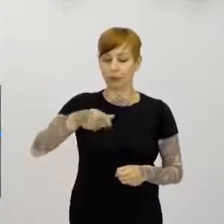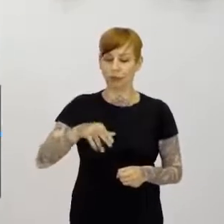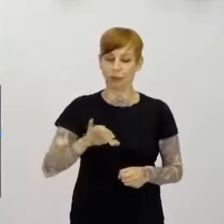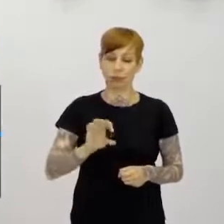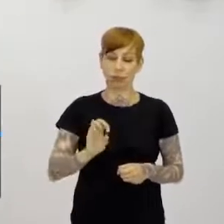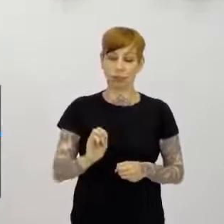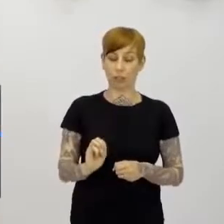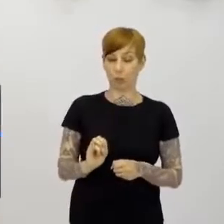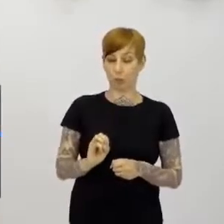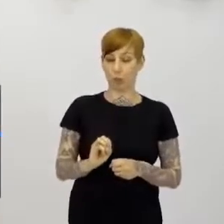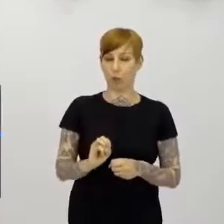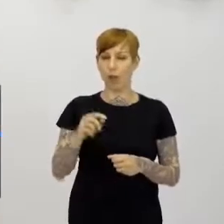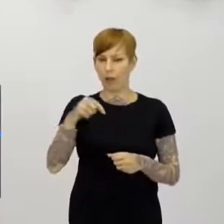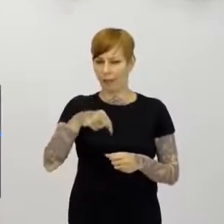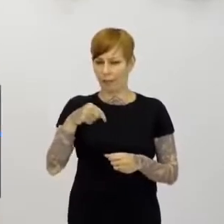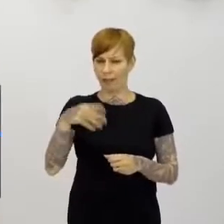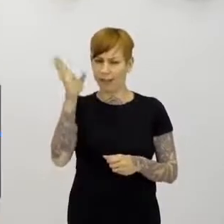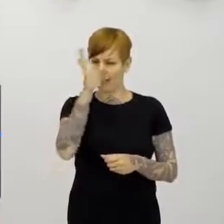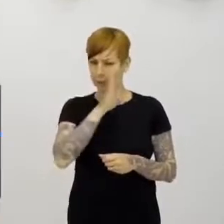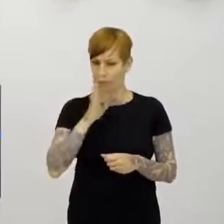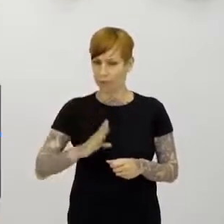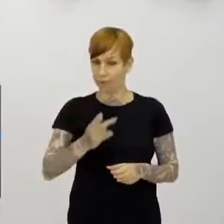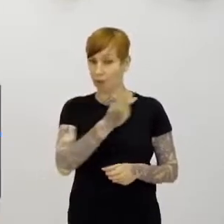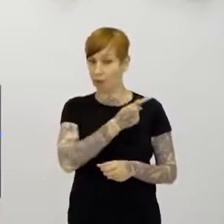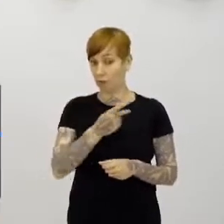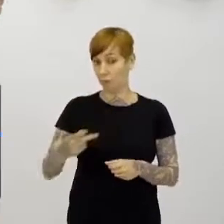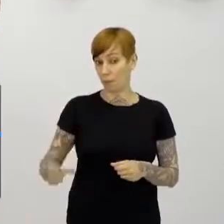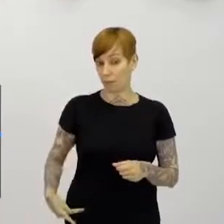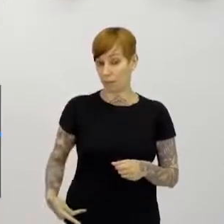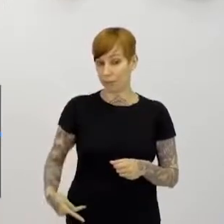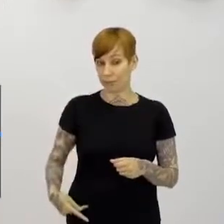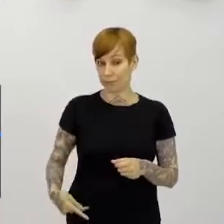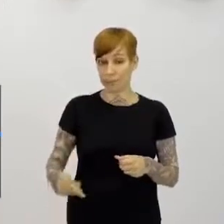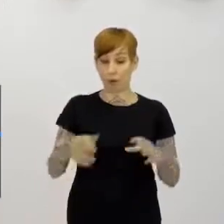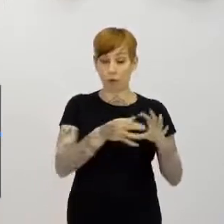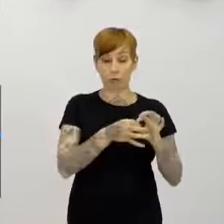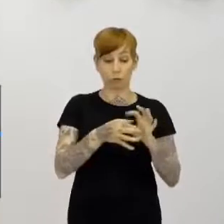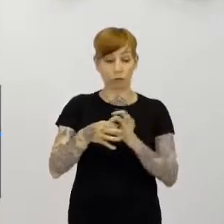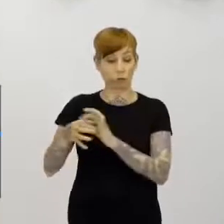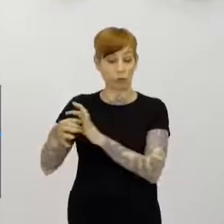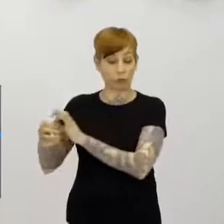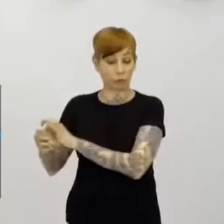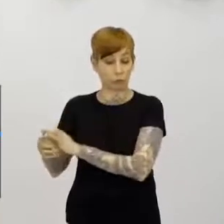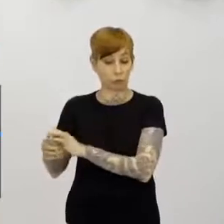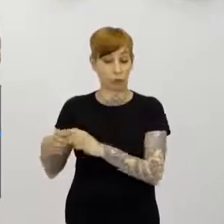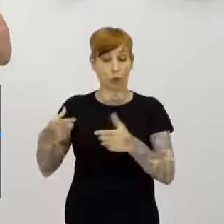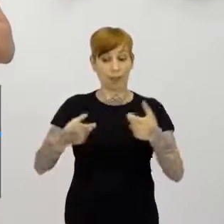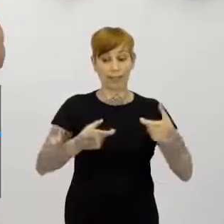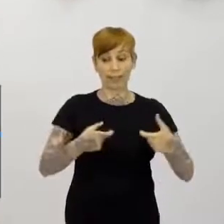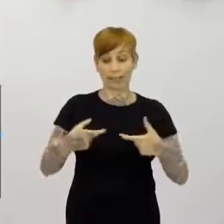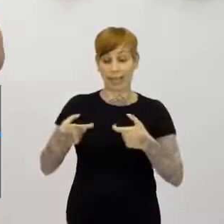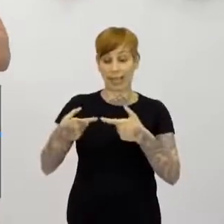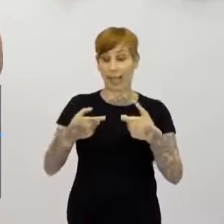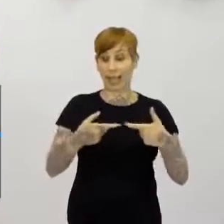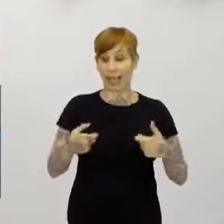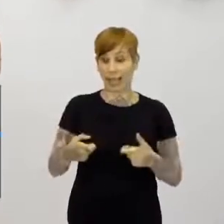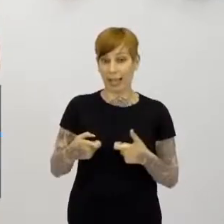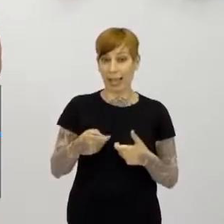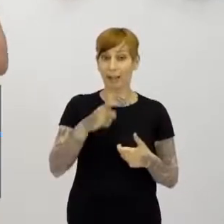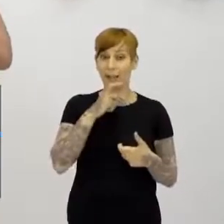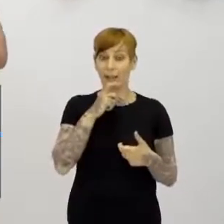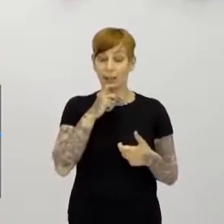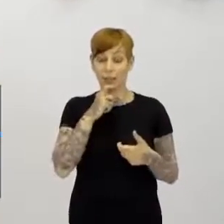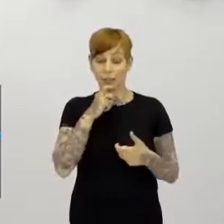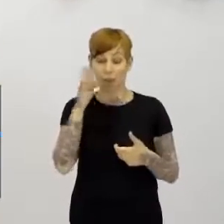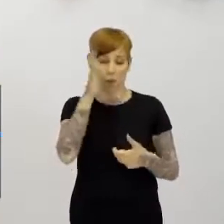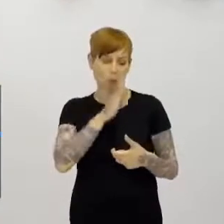O presidente Jânio Quadros, aqui no Brasil, dentro desse contexto de Guerra Fria, ele diz assim, ó, o Brasil vai ficar meio